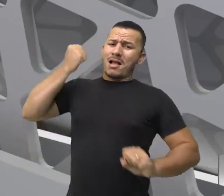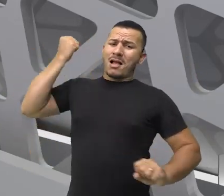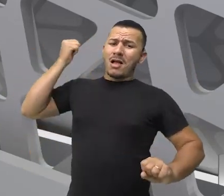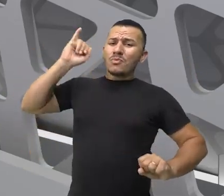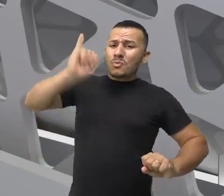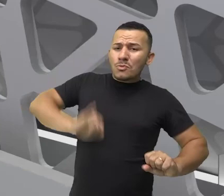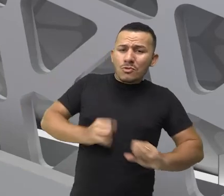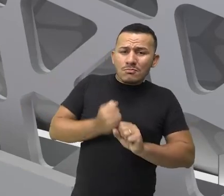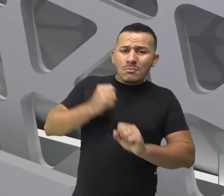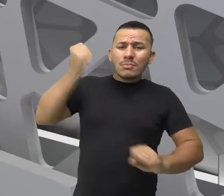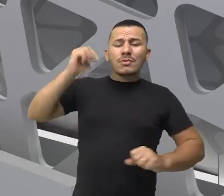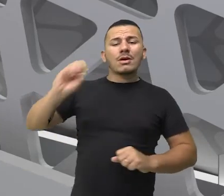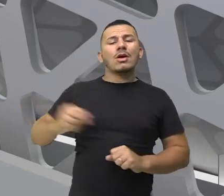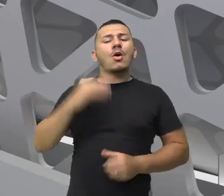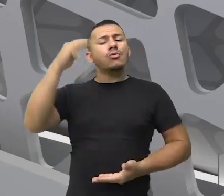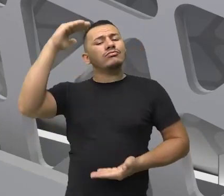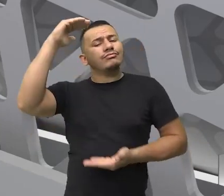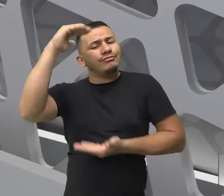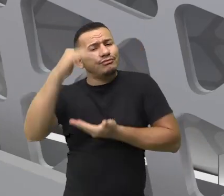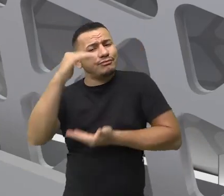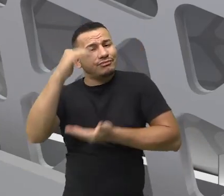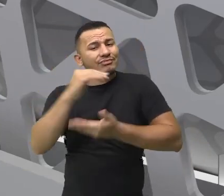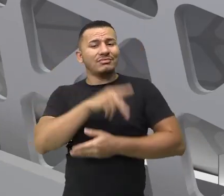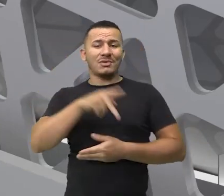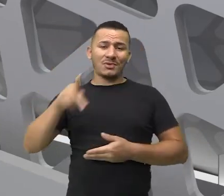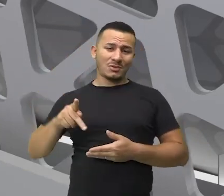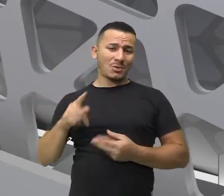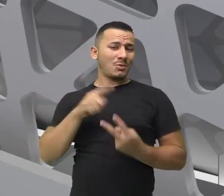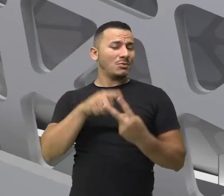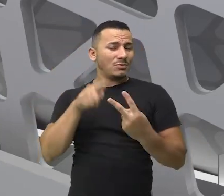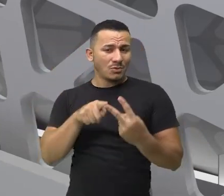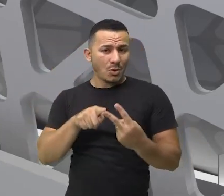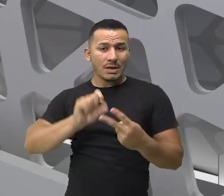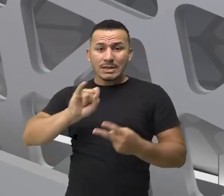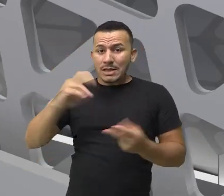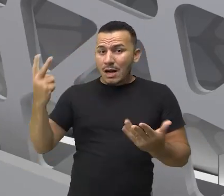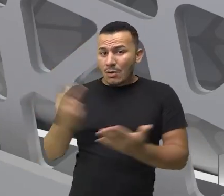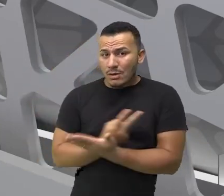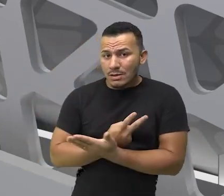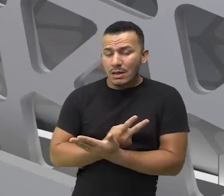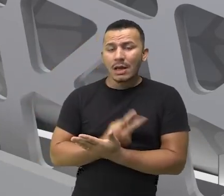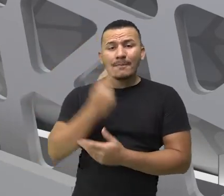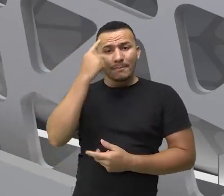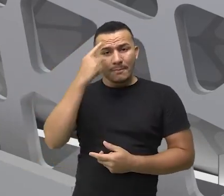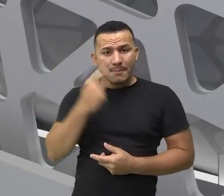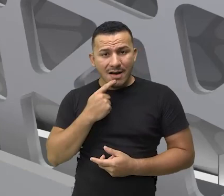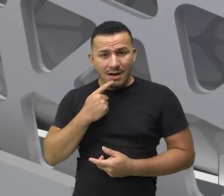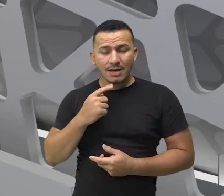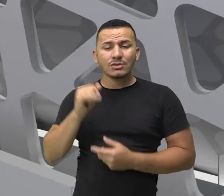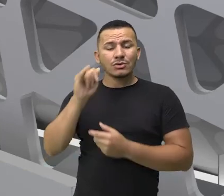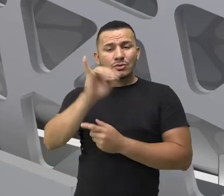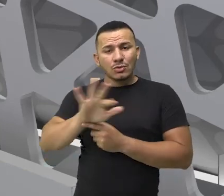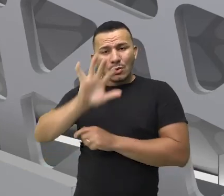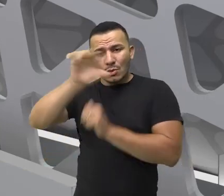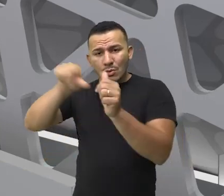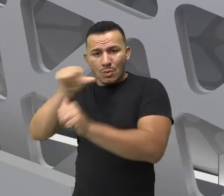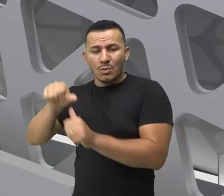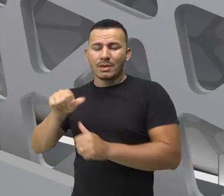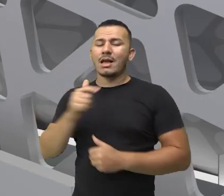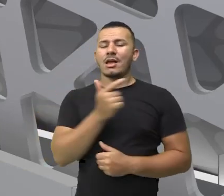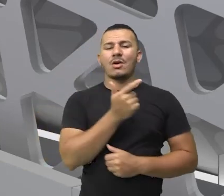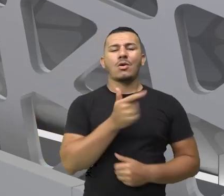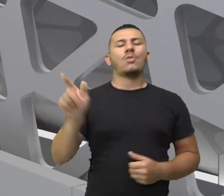professor Aldemir, ou eu posso encolher o professor Aldemir. Se isso acontecer, opa! O